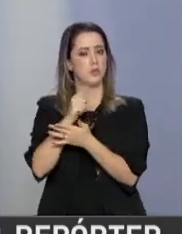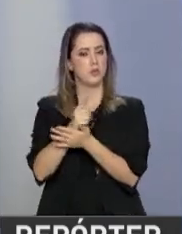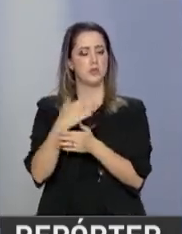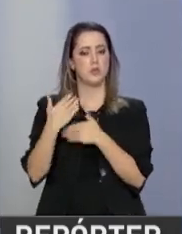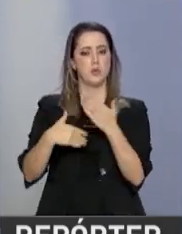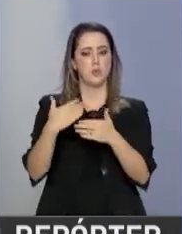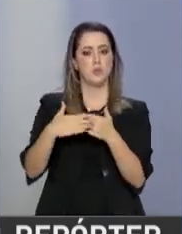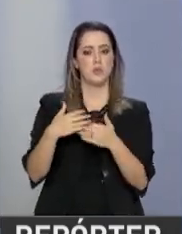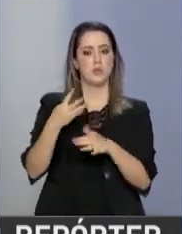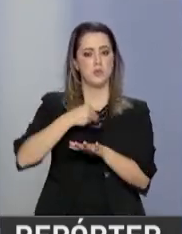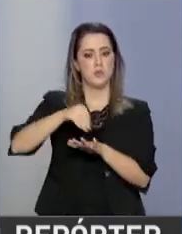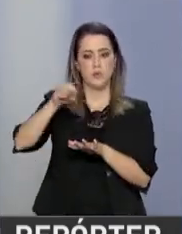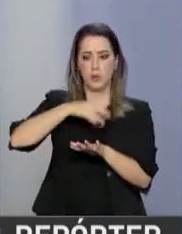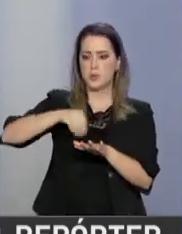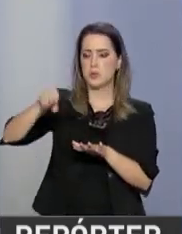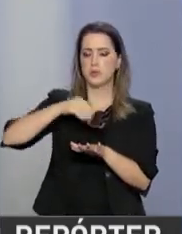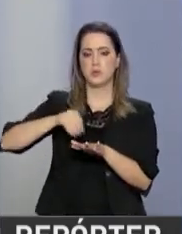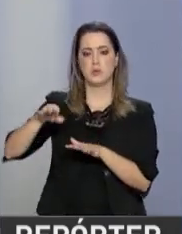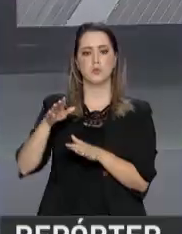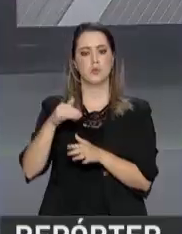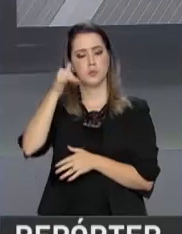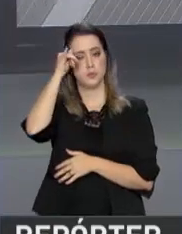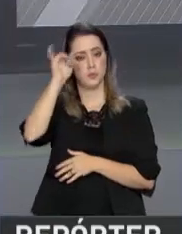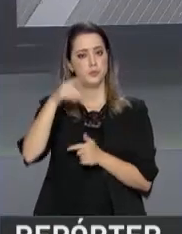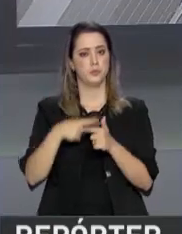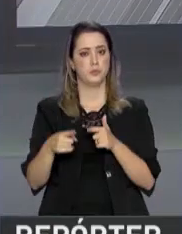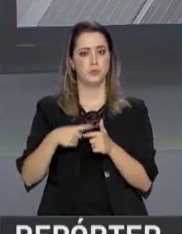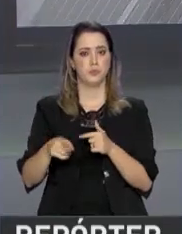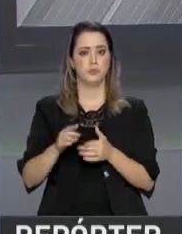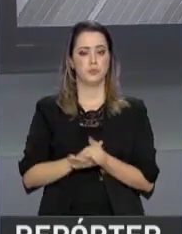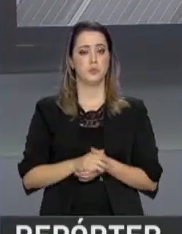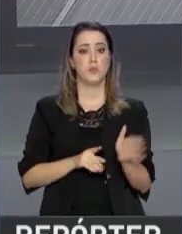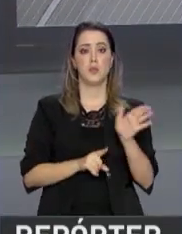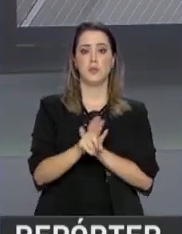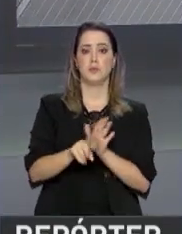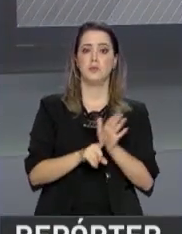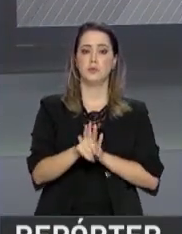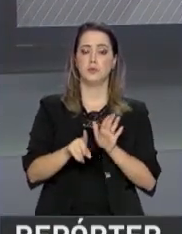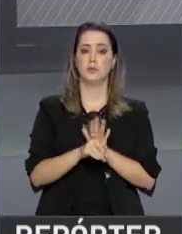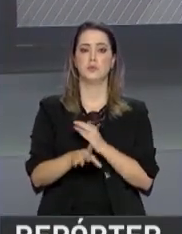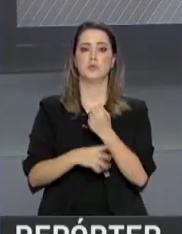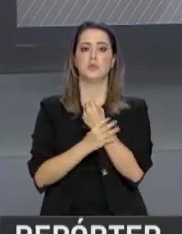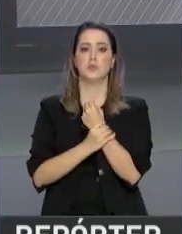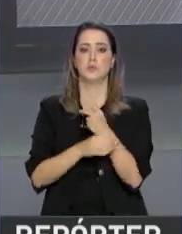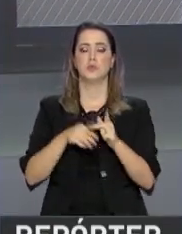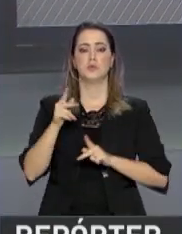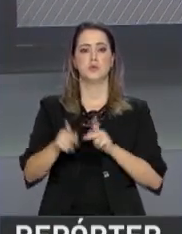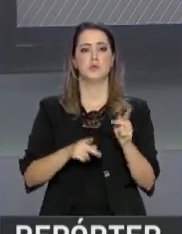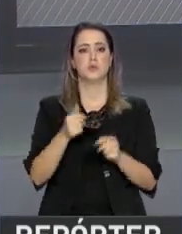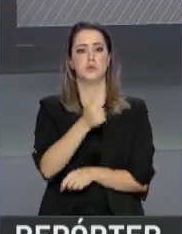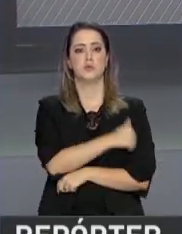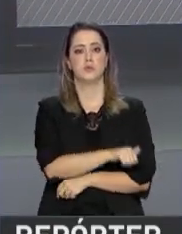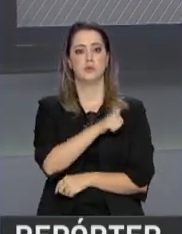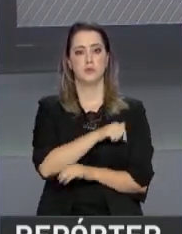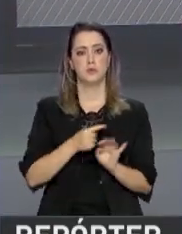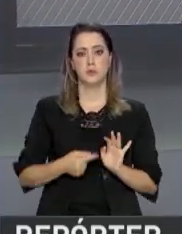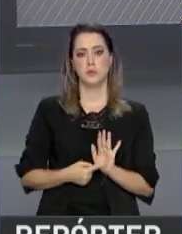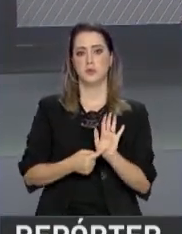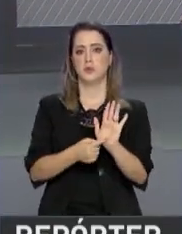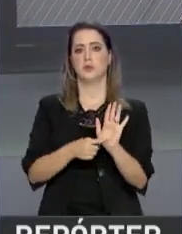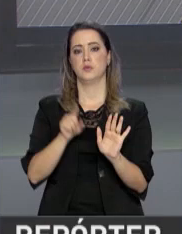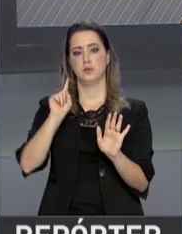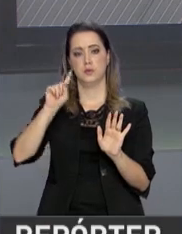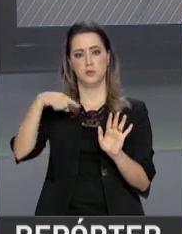pássaro informação pro outro para combater esses ilícitos em um levantamento realizado pelo instituto de segurança pública do rio de janeiro